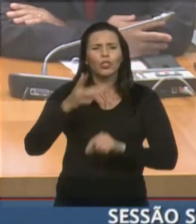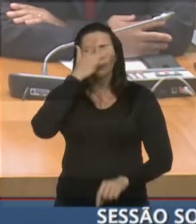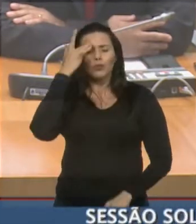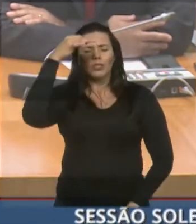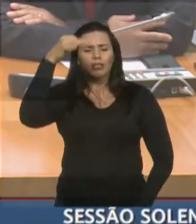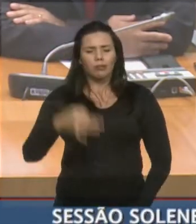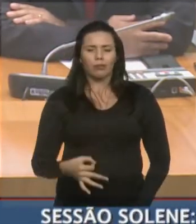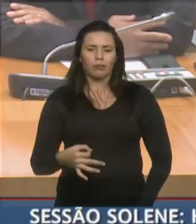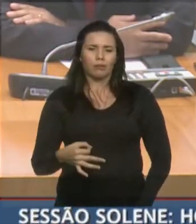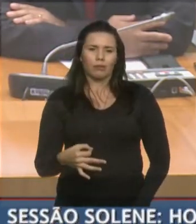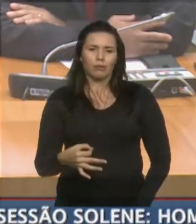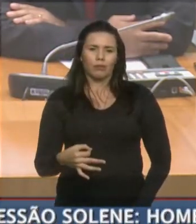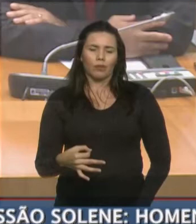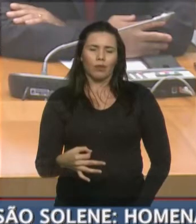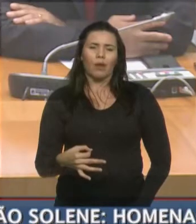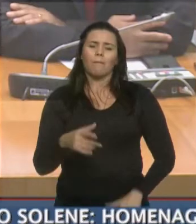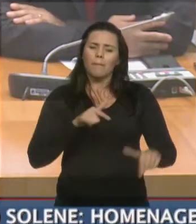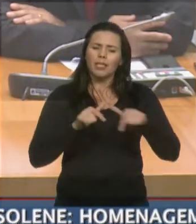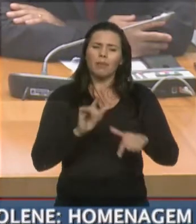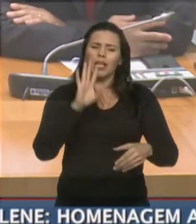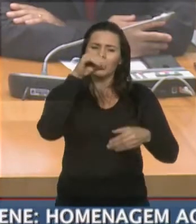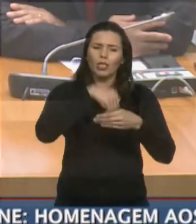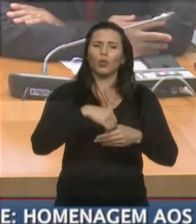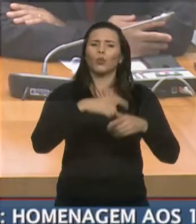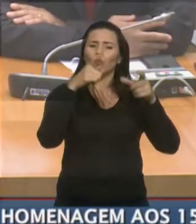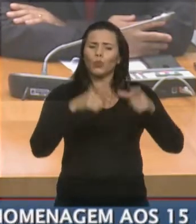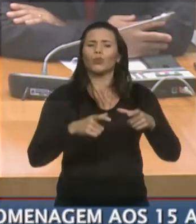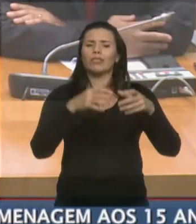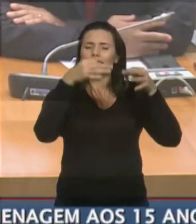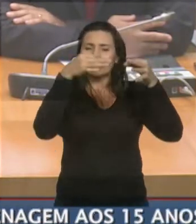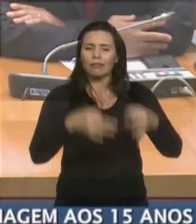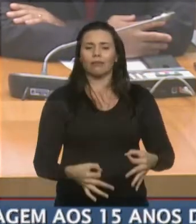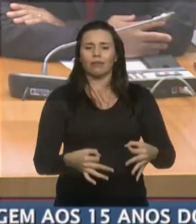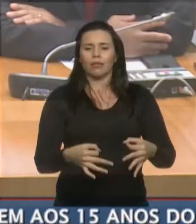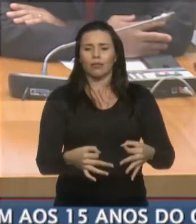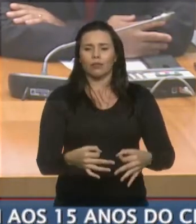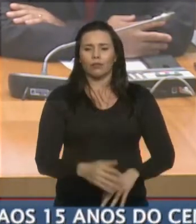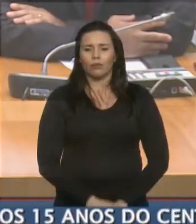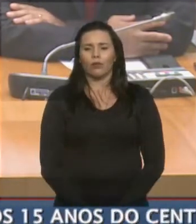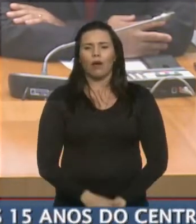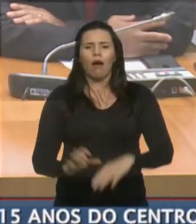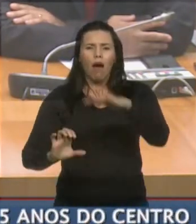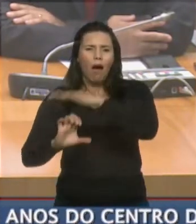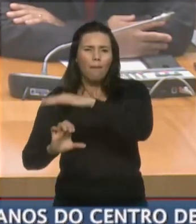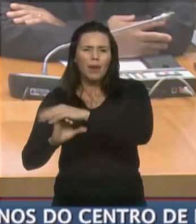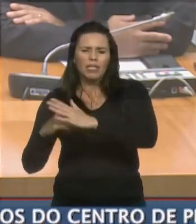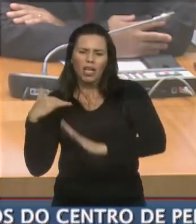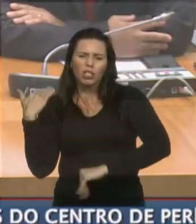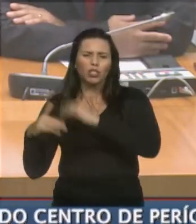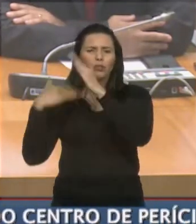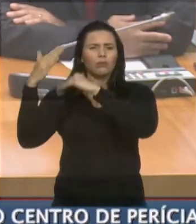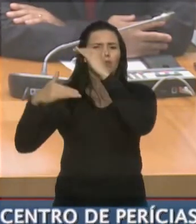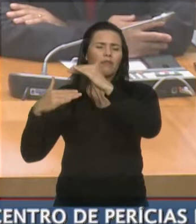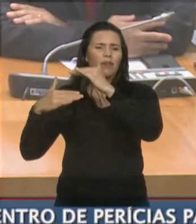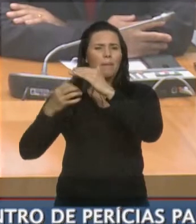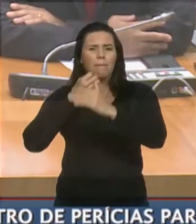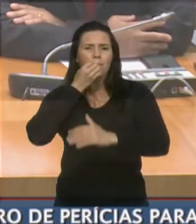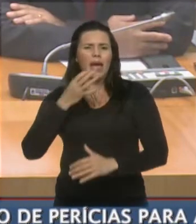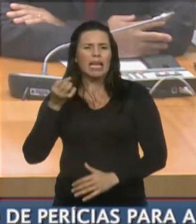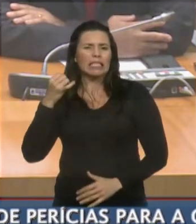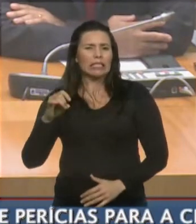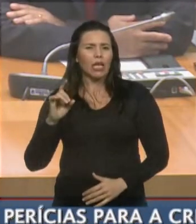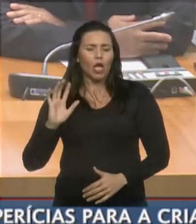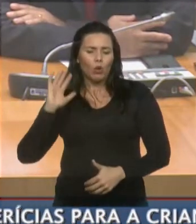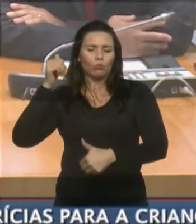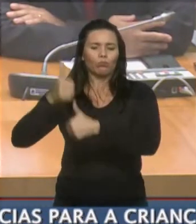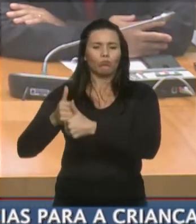não pode progredir e prosperar se não tiver a escolha de um bom gerente. E assim o nosso governador soube fazer. Aqui temos o